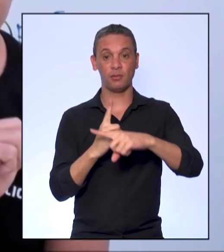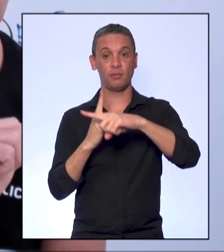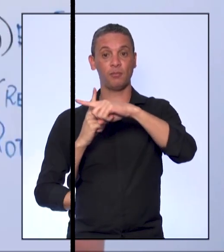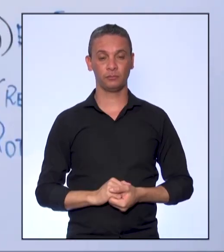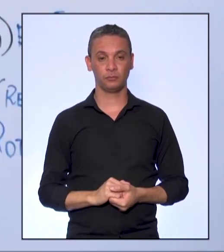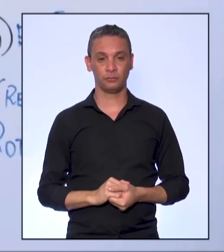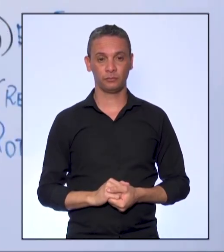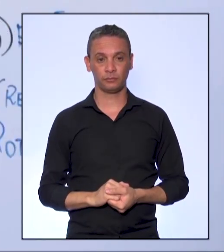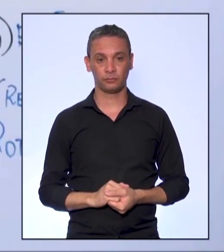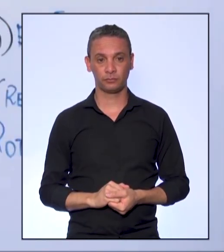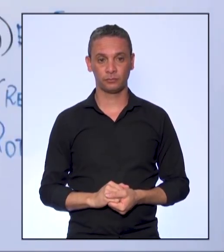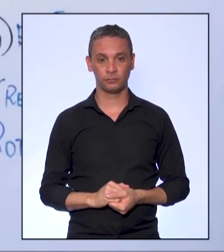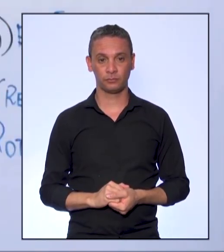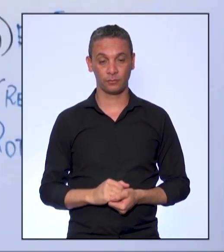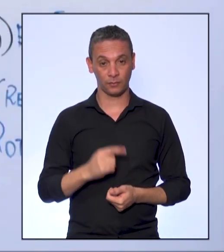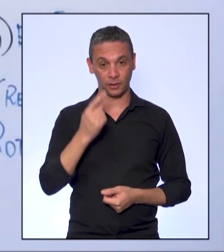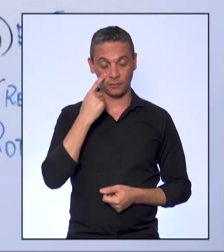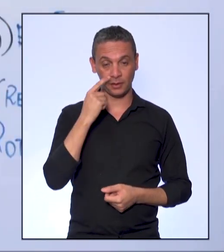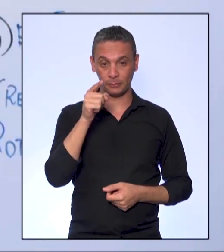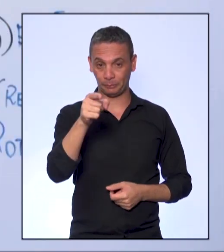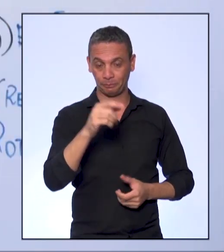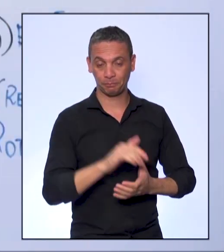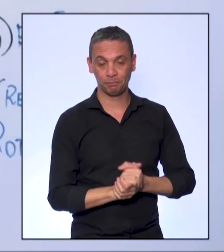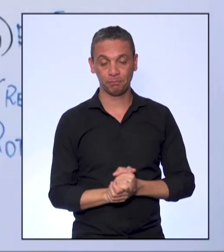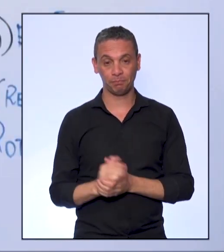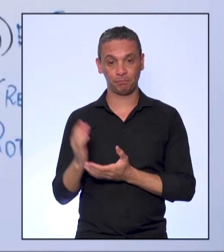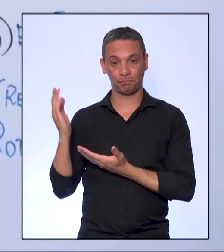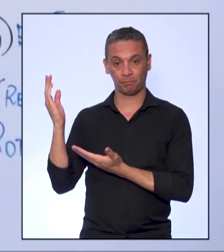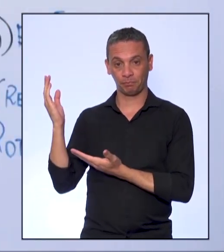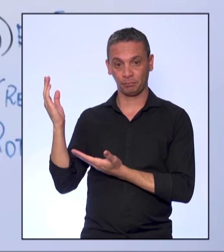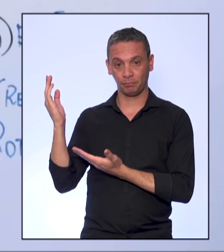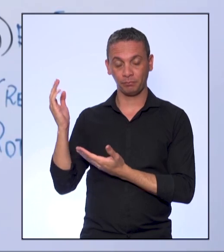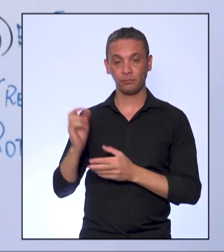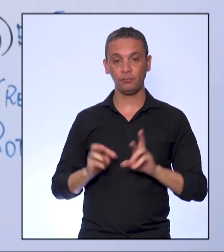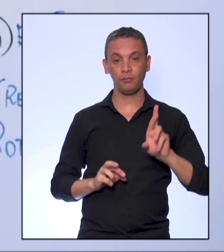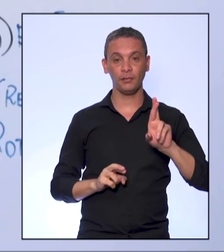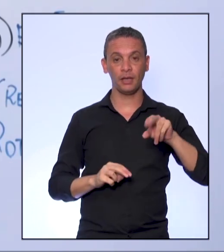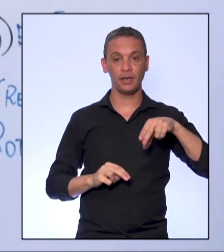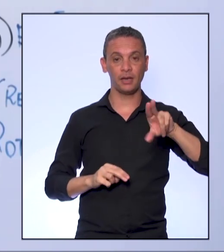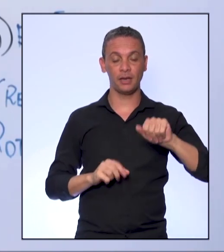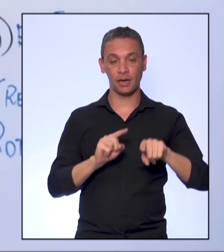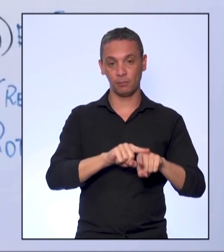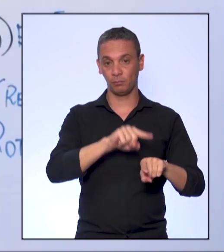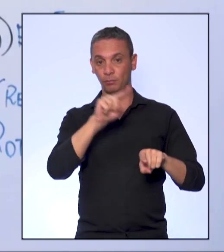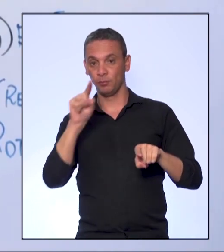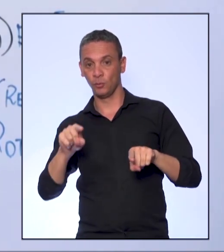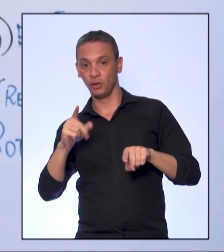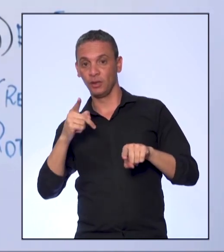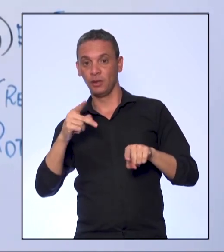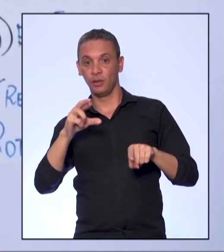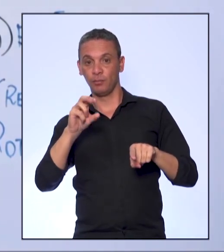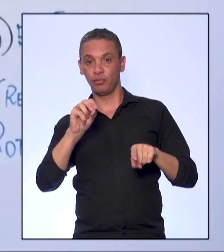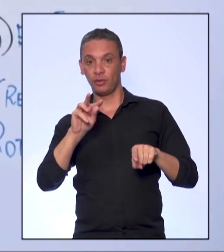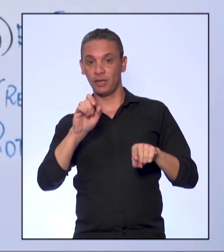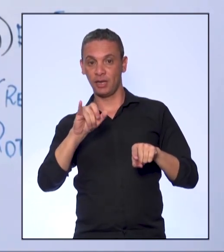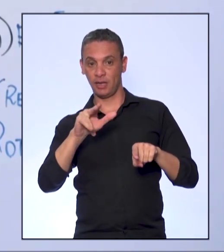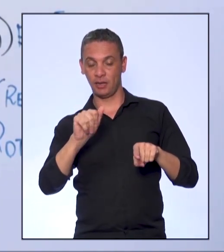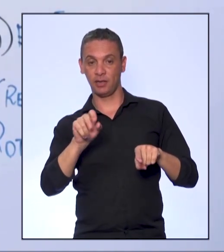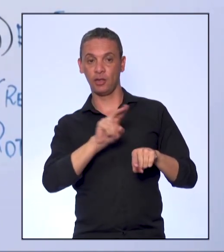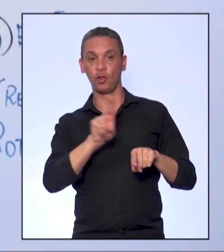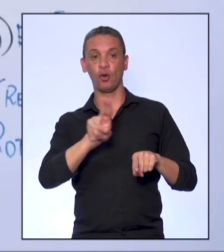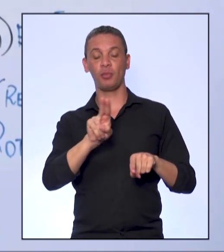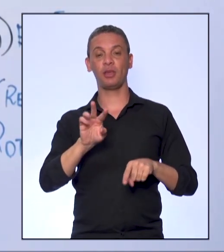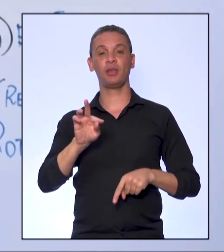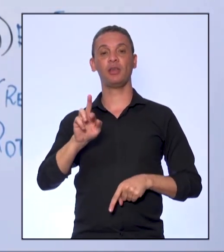positivo. Olha para cá, presta atenção. RNA para proteína, a gente chama isso aqui de quê? De